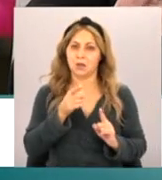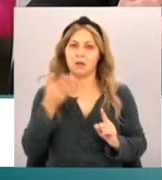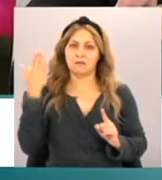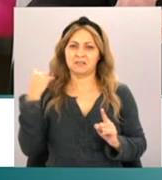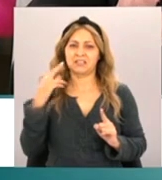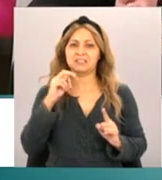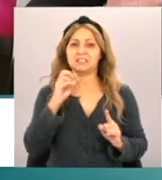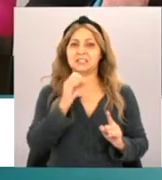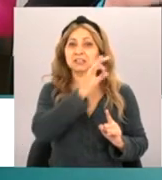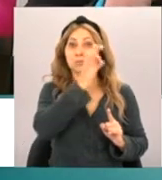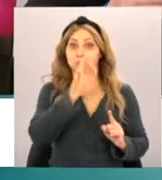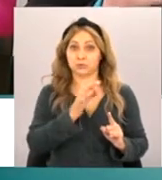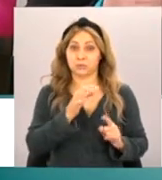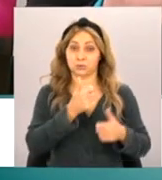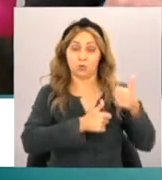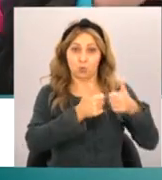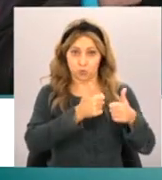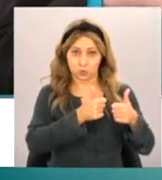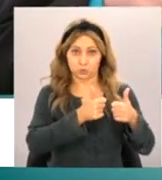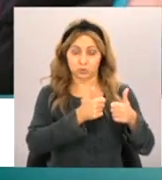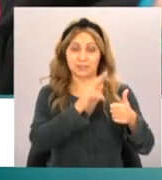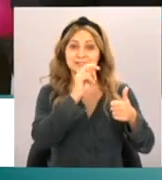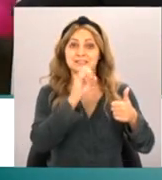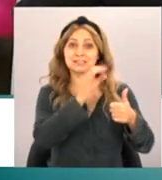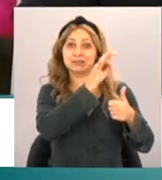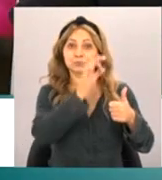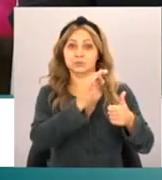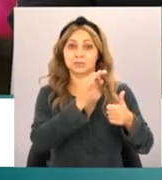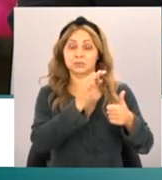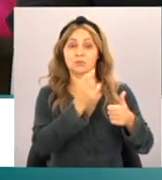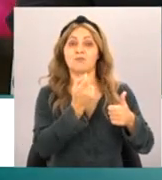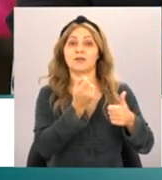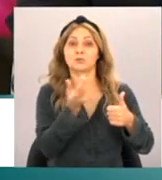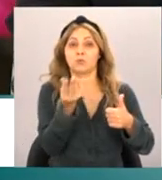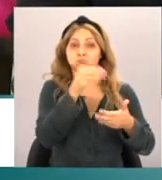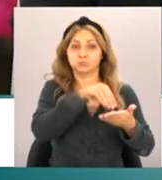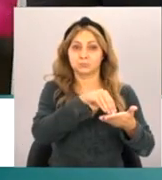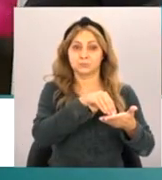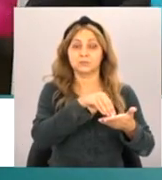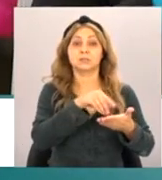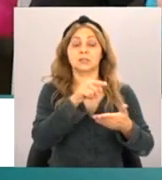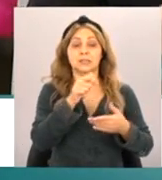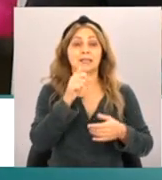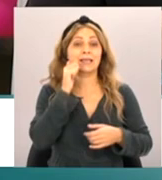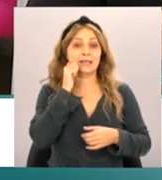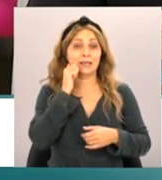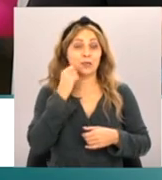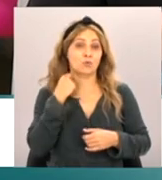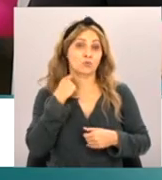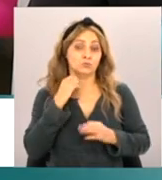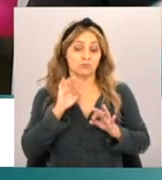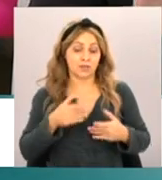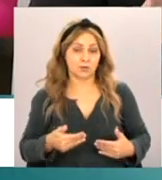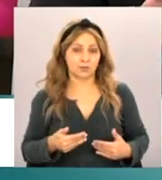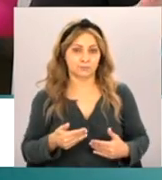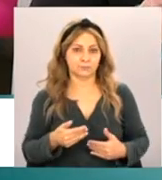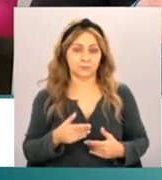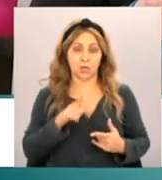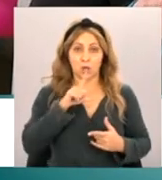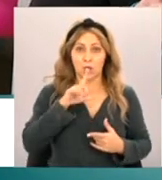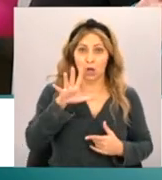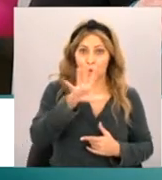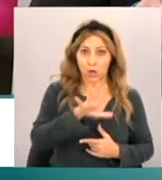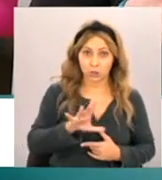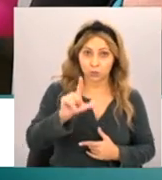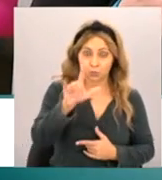por cento das vagas por preencher e eram concurso para integrar quem tinha acabado de ser formado no SNS em Lisboa e Vale do Tejo cinquenta